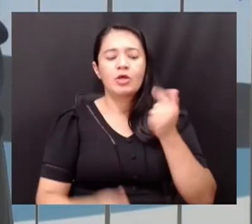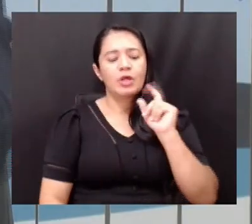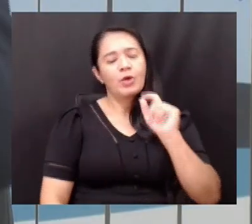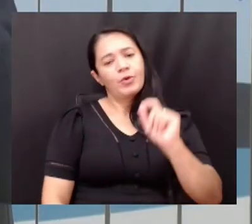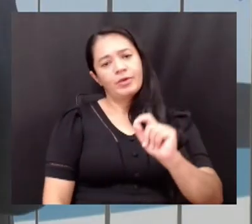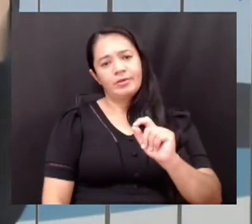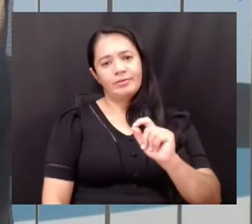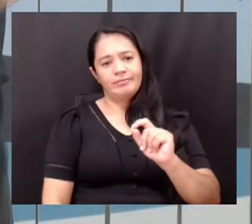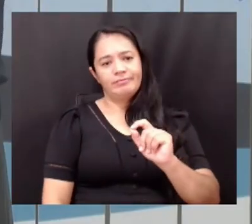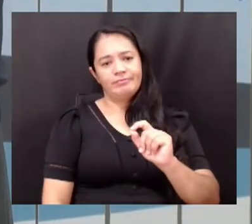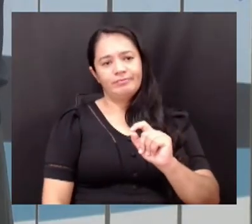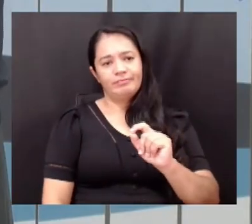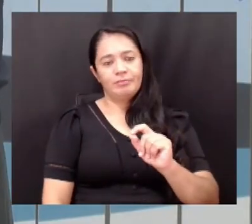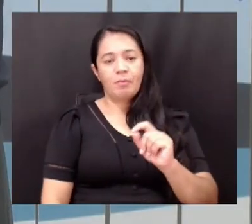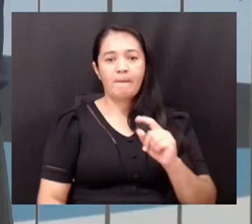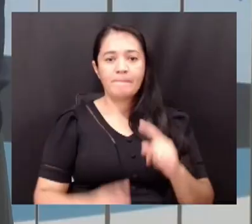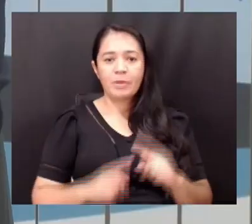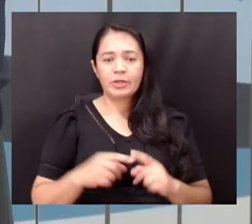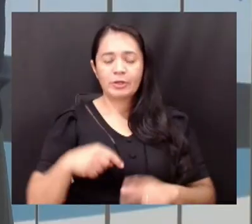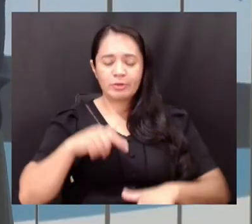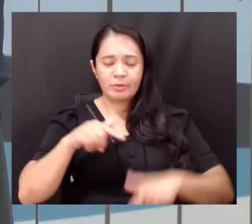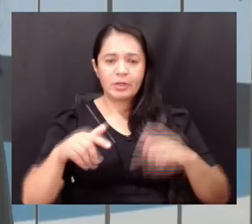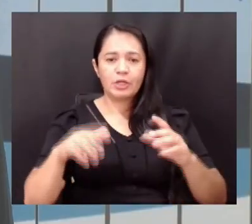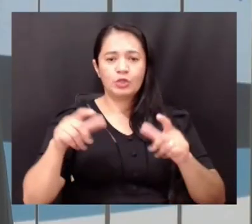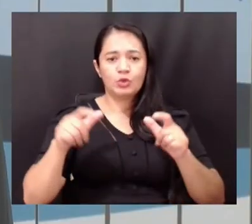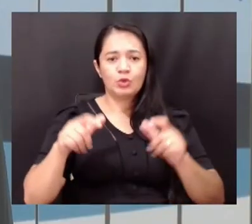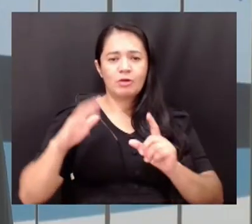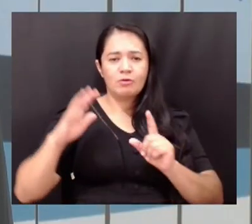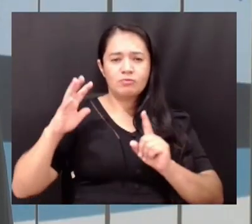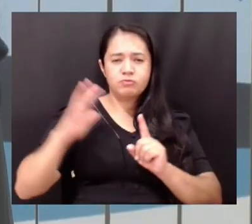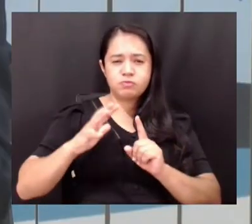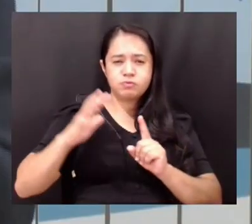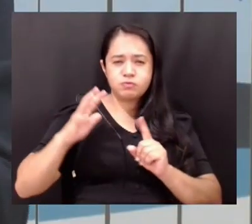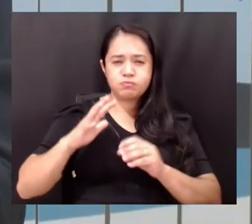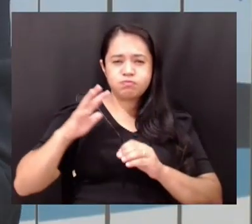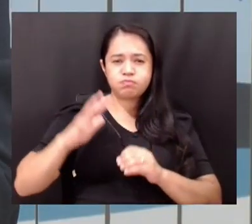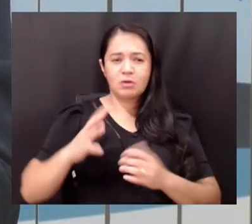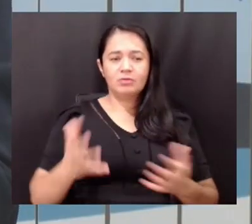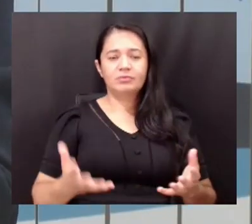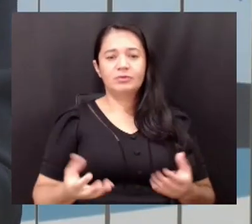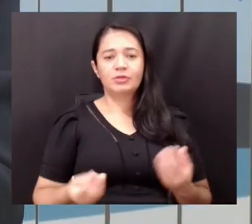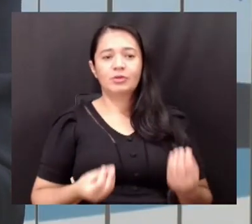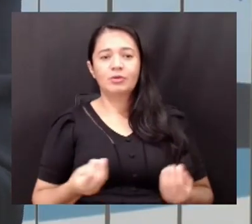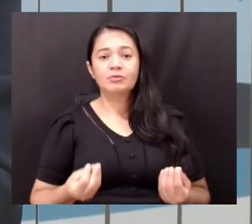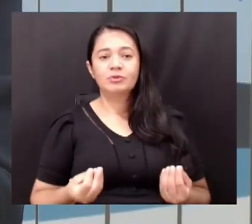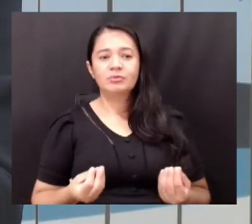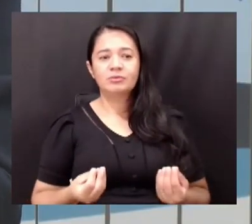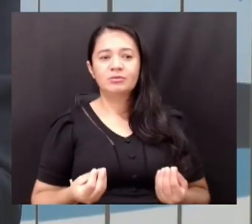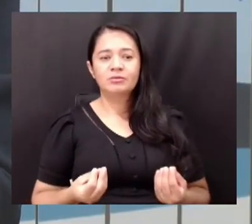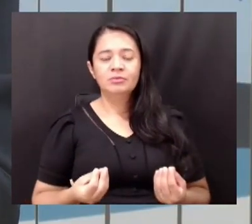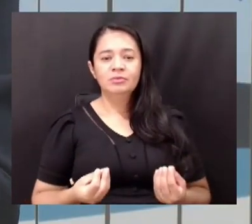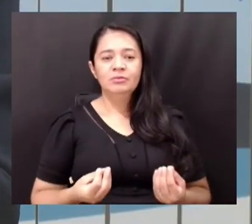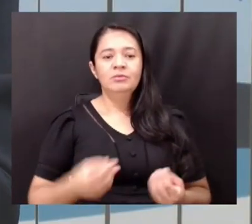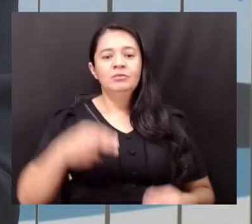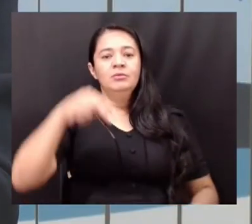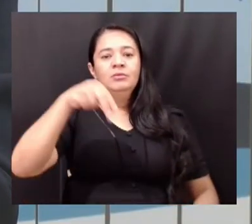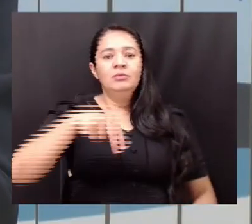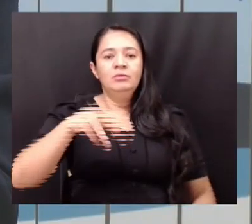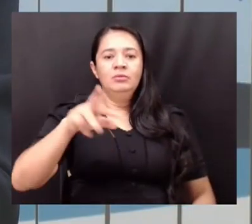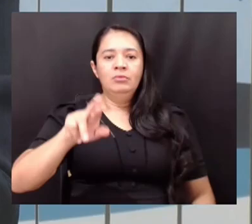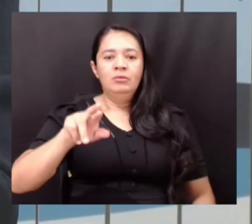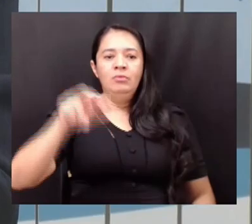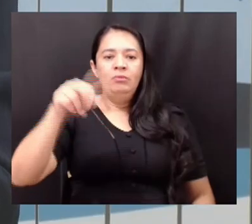que eu posso me desenvolver, né? Então, a NR1, ela vem para, na verdade, fazer